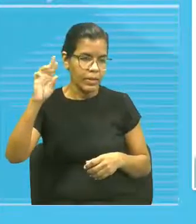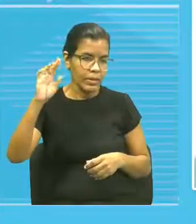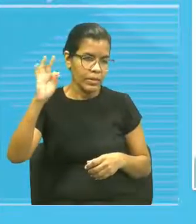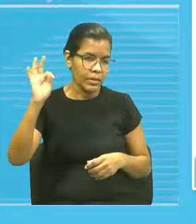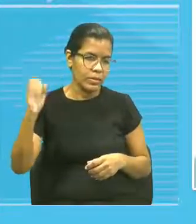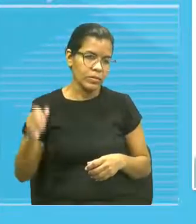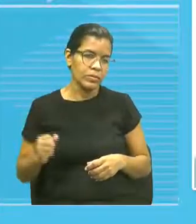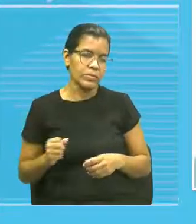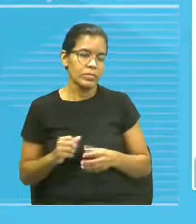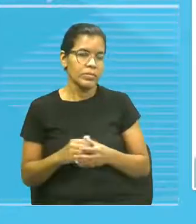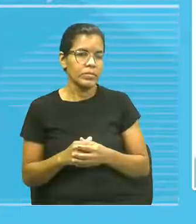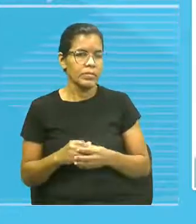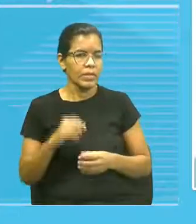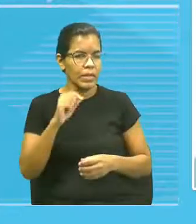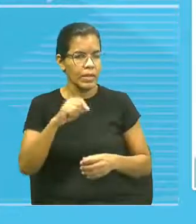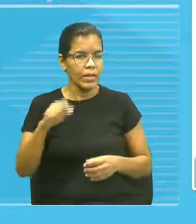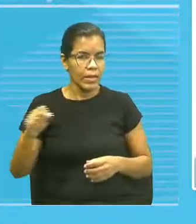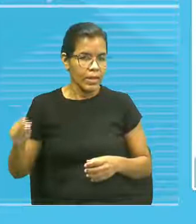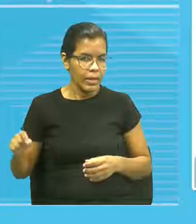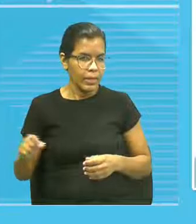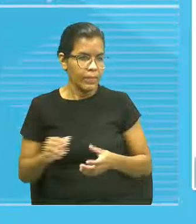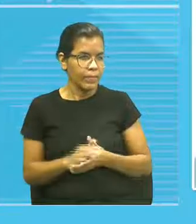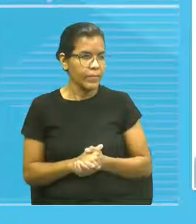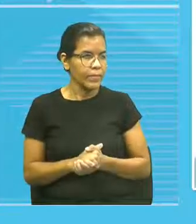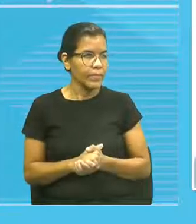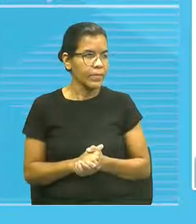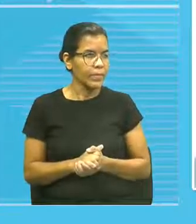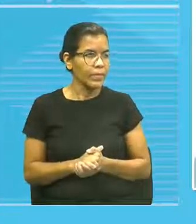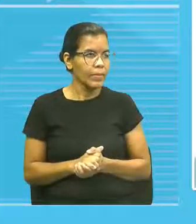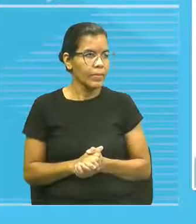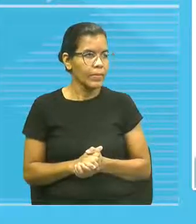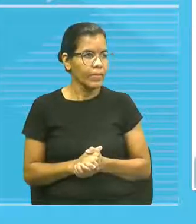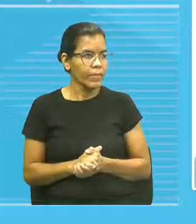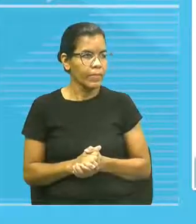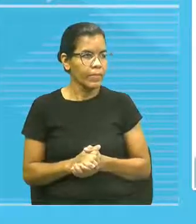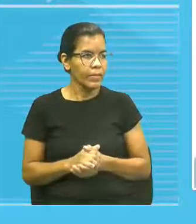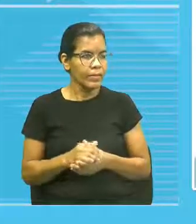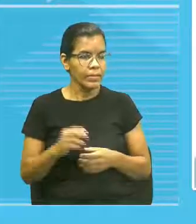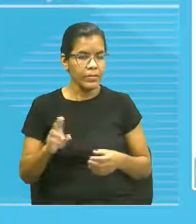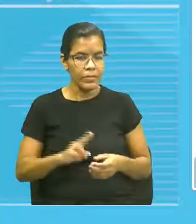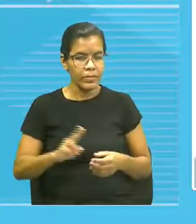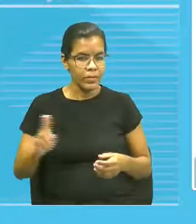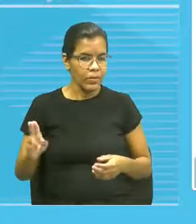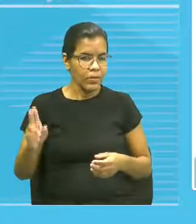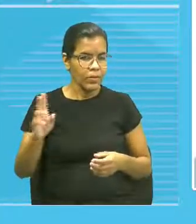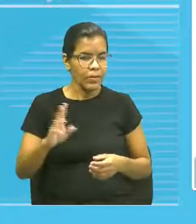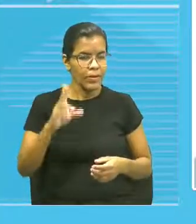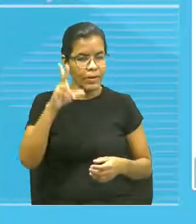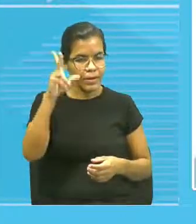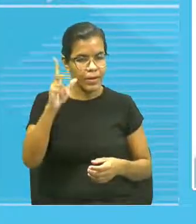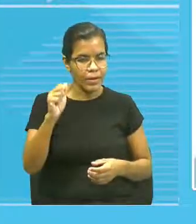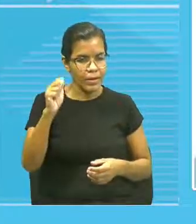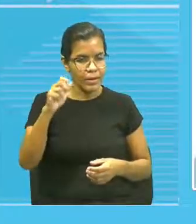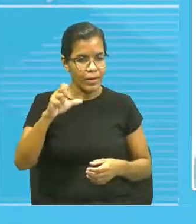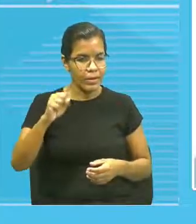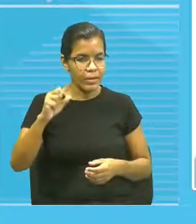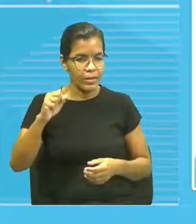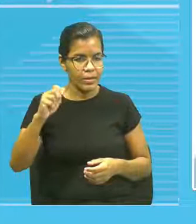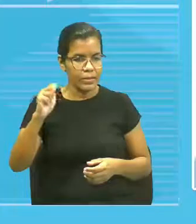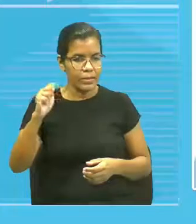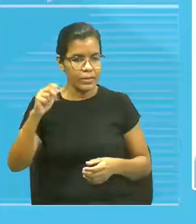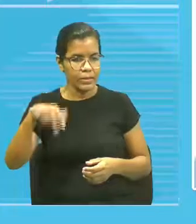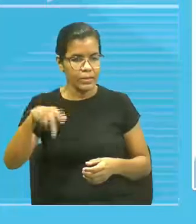na bagaça, tá entendendo? Pois Cassandra, seu nome é lindo, viu? Cassandra, bonito esse nome.